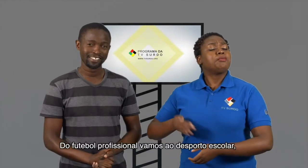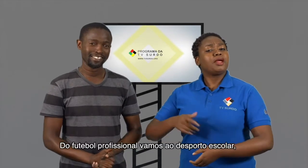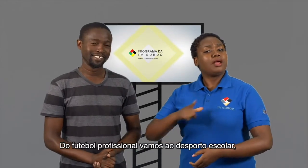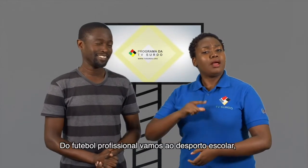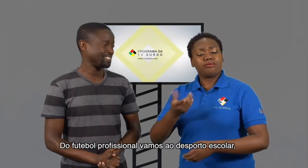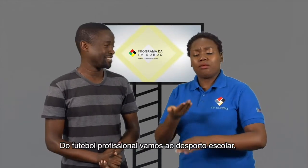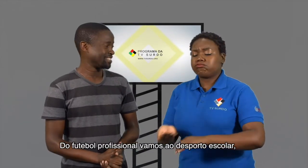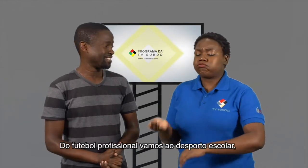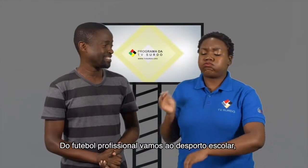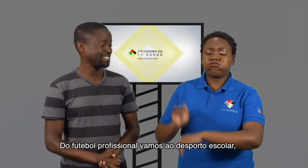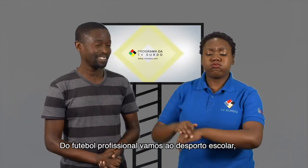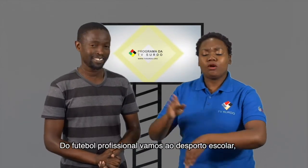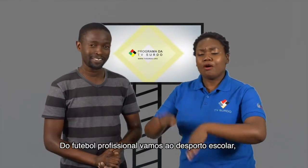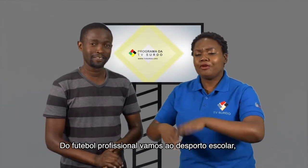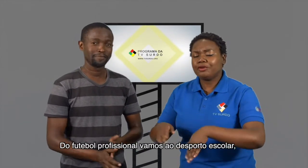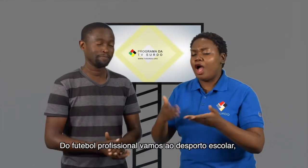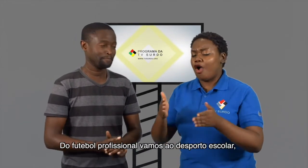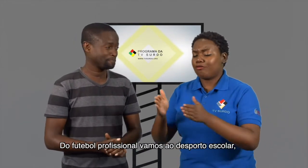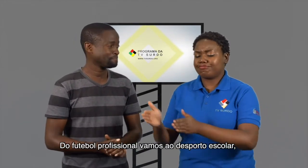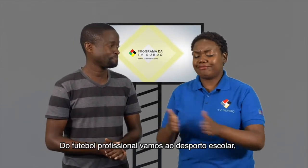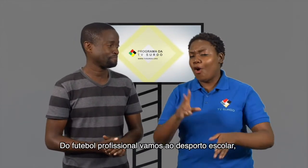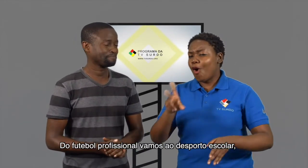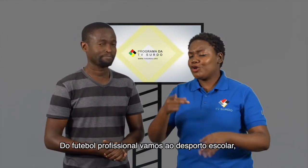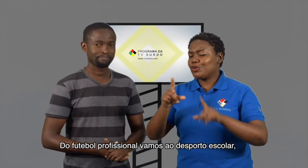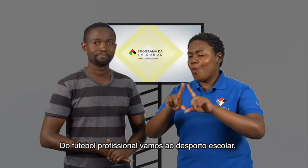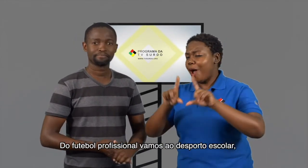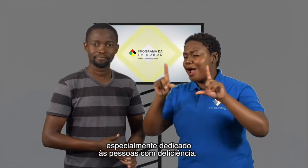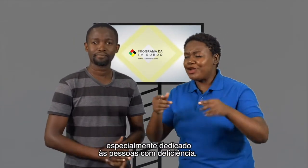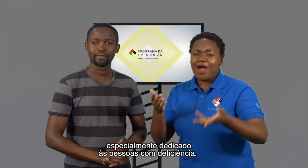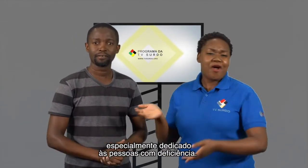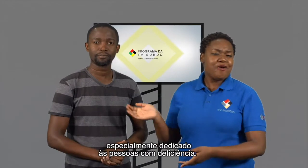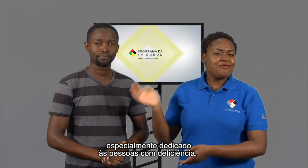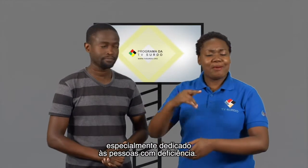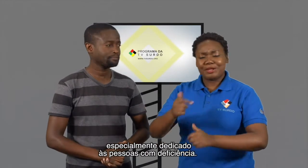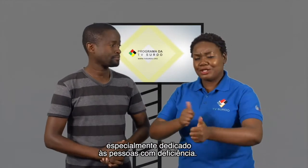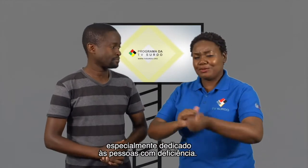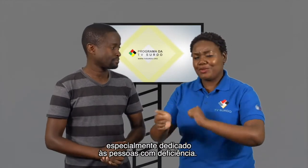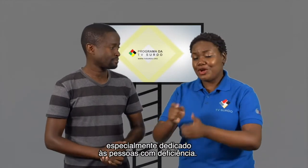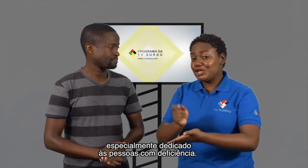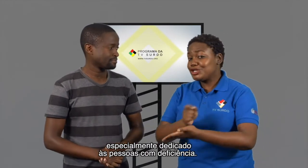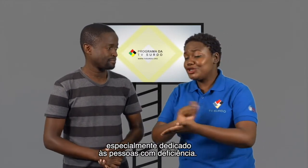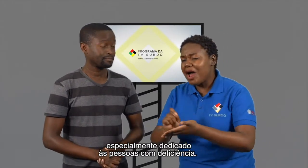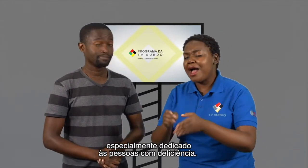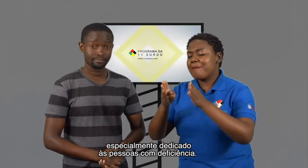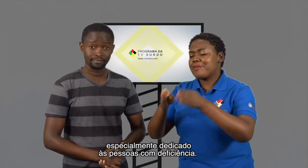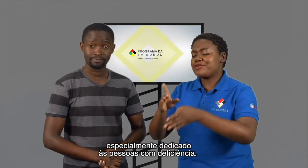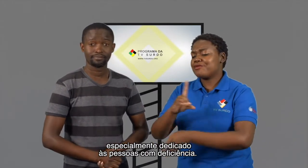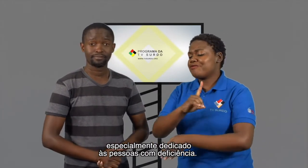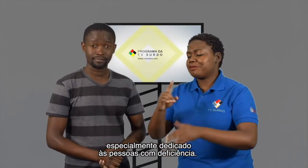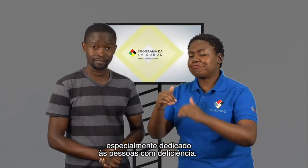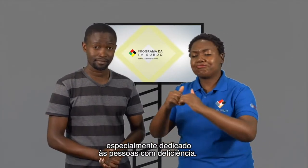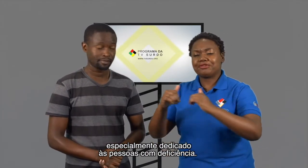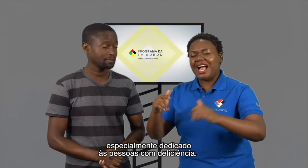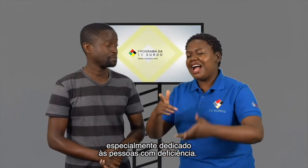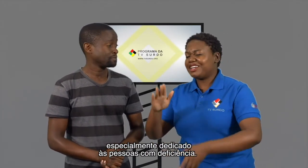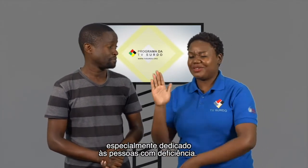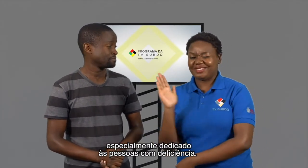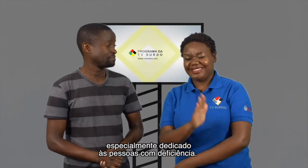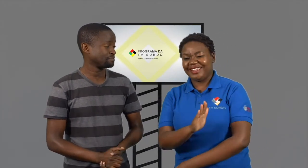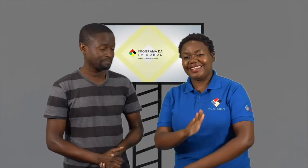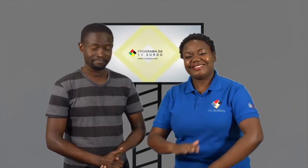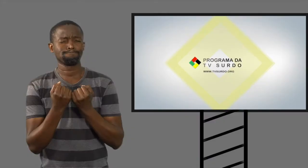Do futebol profissional, vamos ao desporto escolar, especialmente dedicado às pessoas com deficiência.